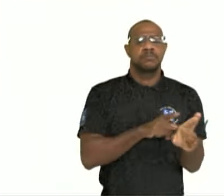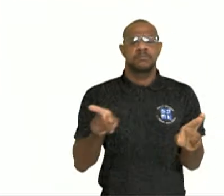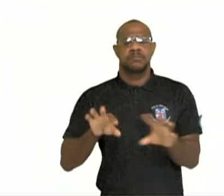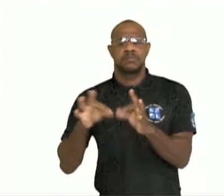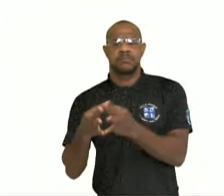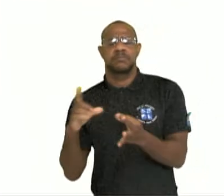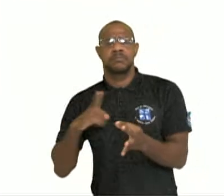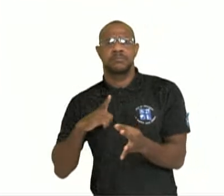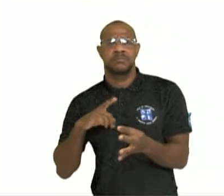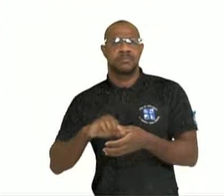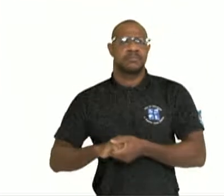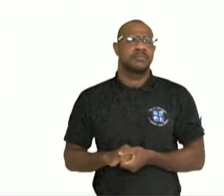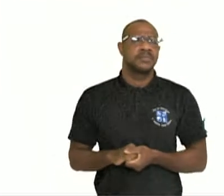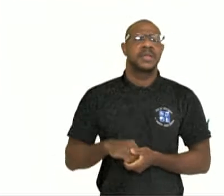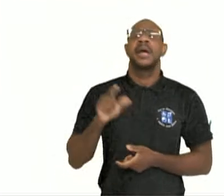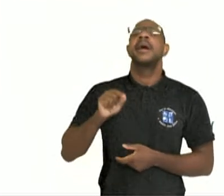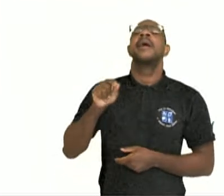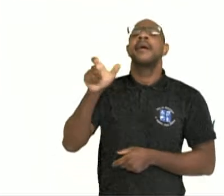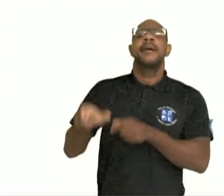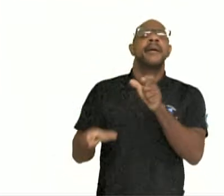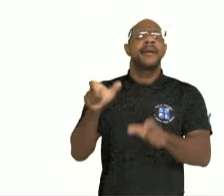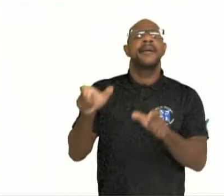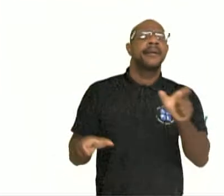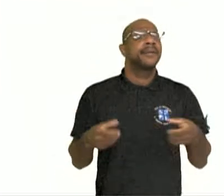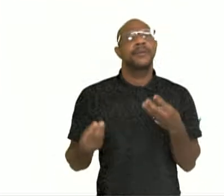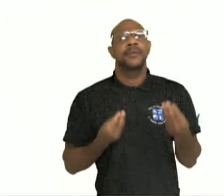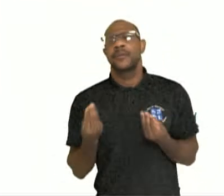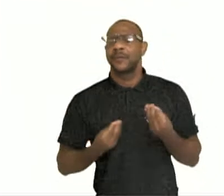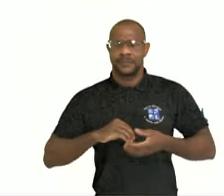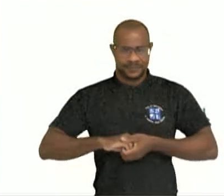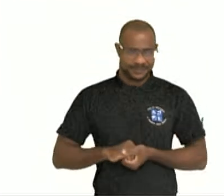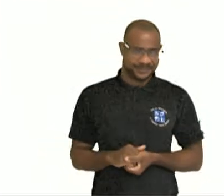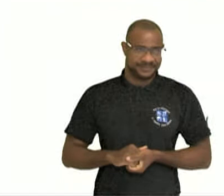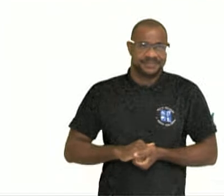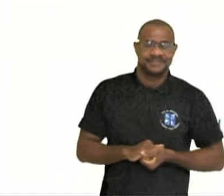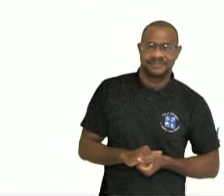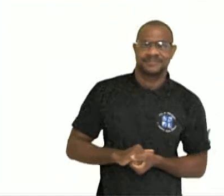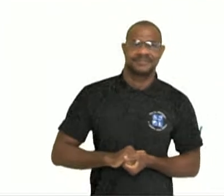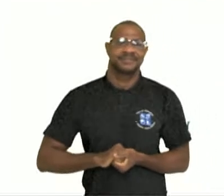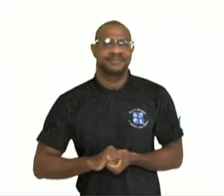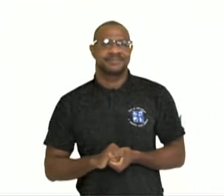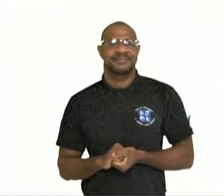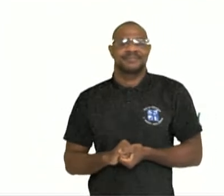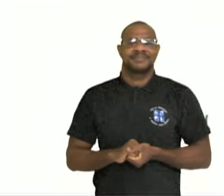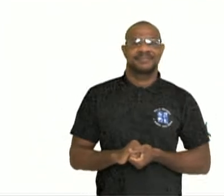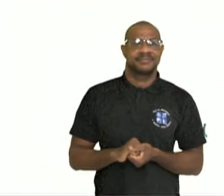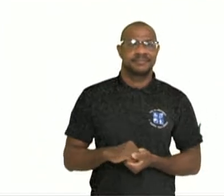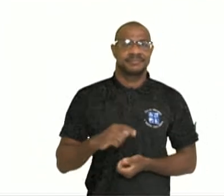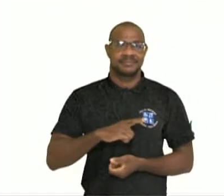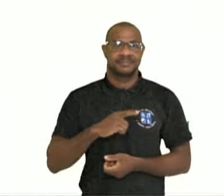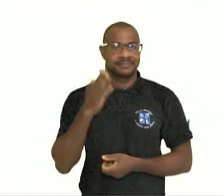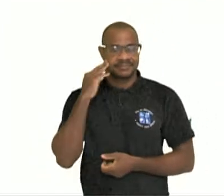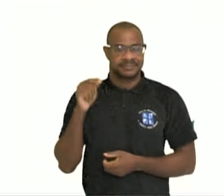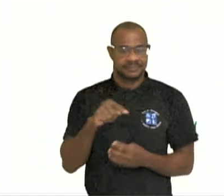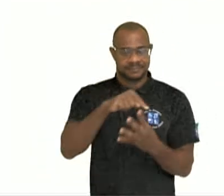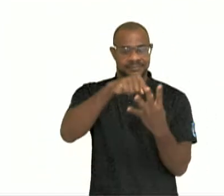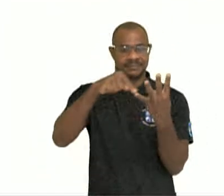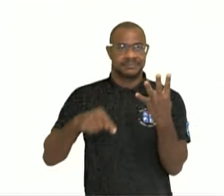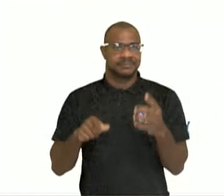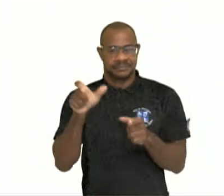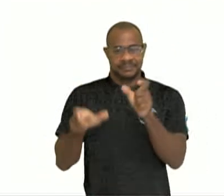eles? Quem são esses personagens? Que relações familiares têm entre eles? Vocês sabem que todos eles